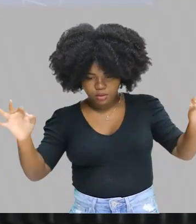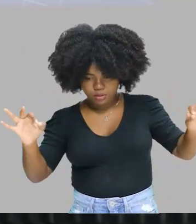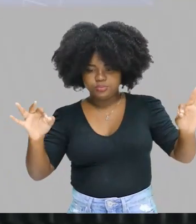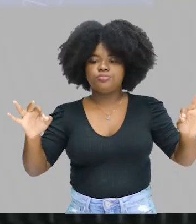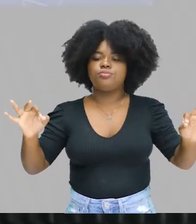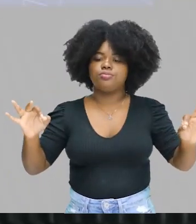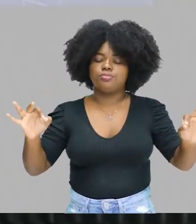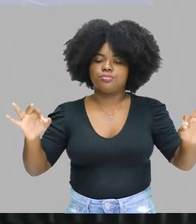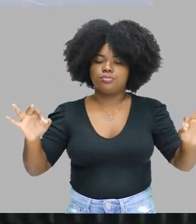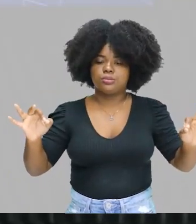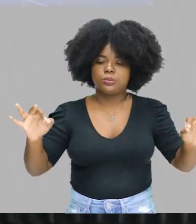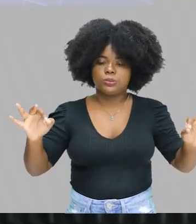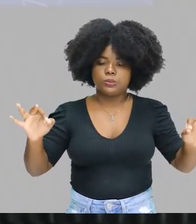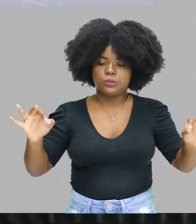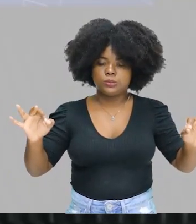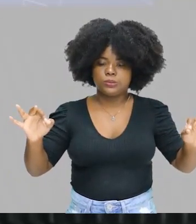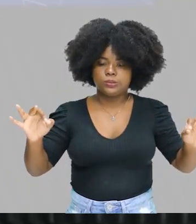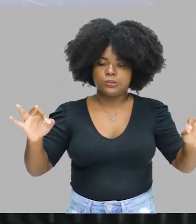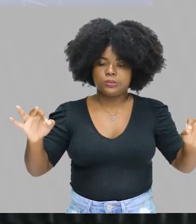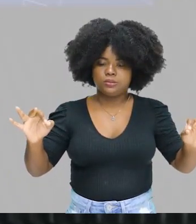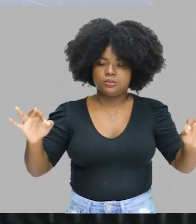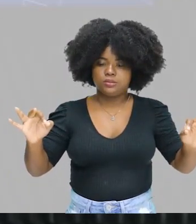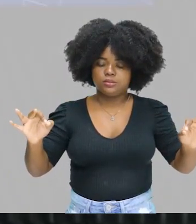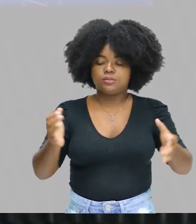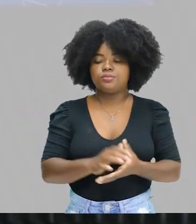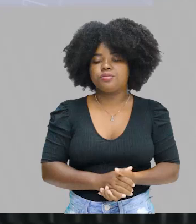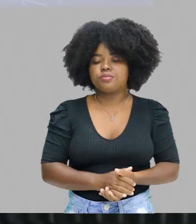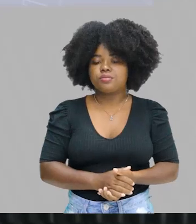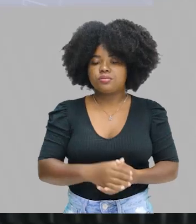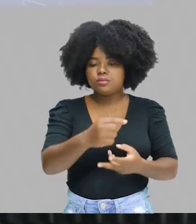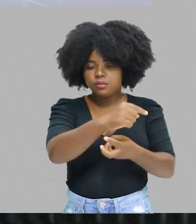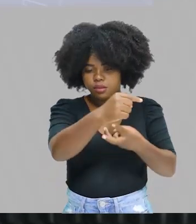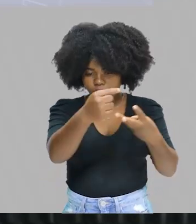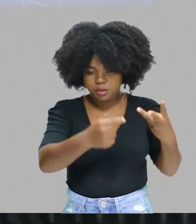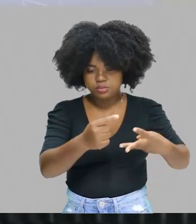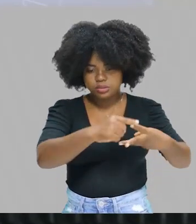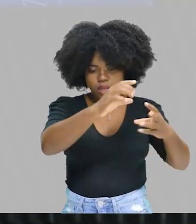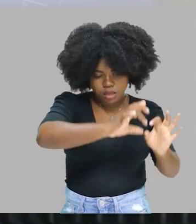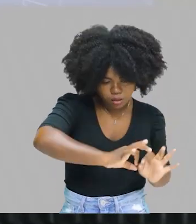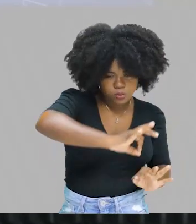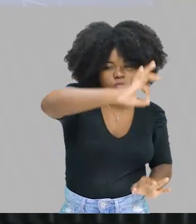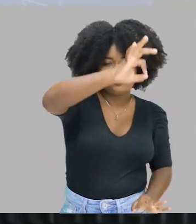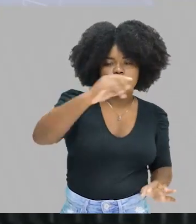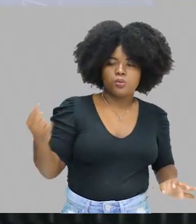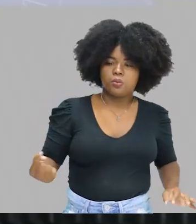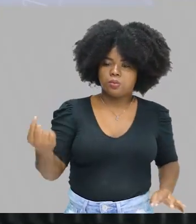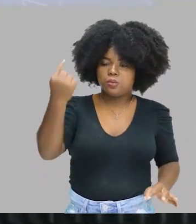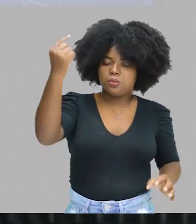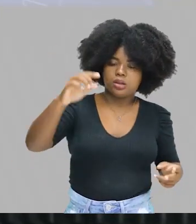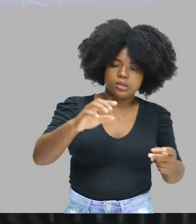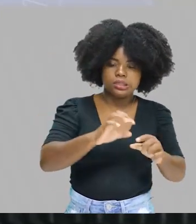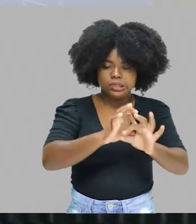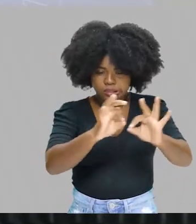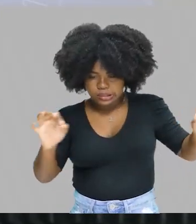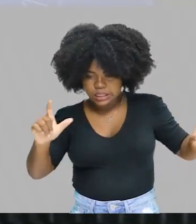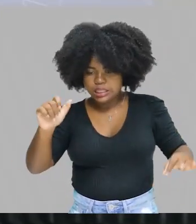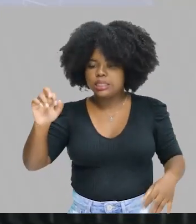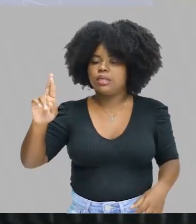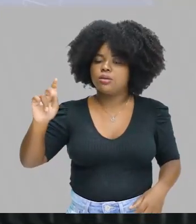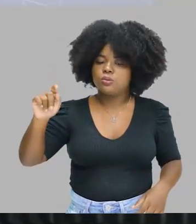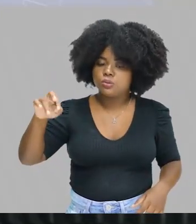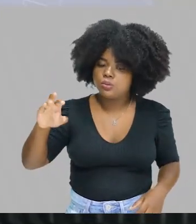e comprimento. Né? Você ter alguma coisa em três dimensões que ocupe espaço, que tenha volume, é a forma de